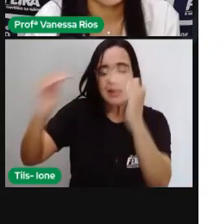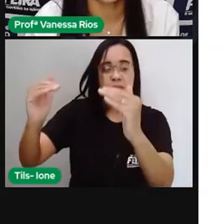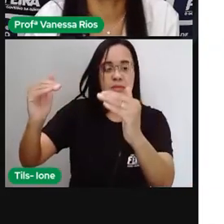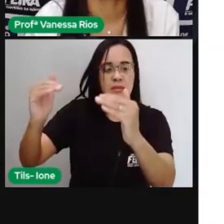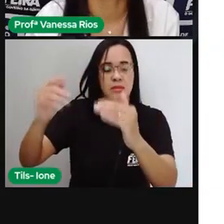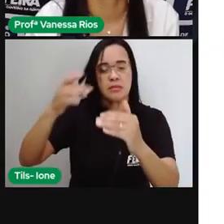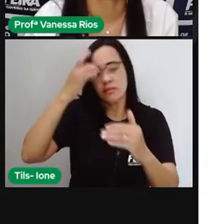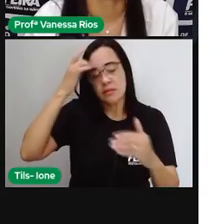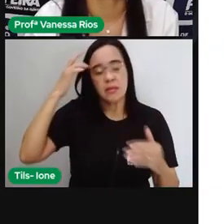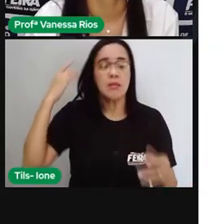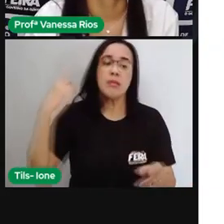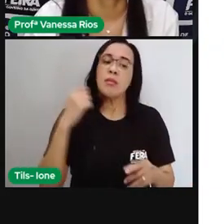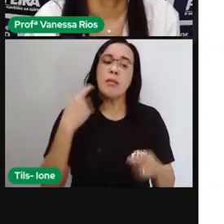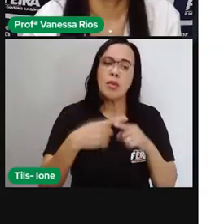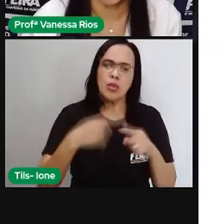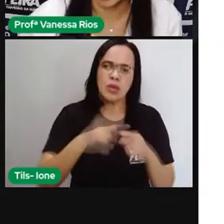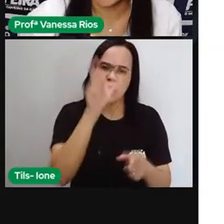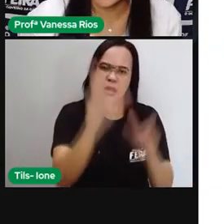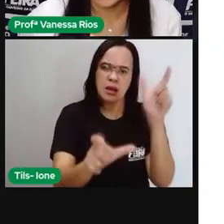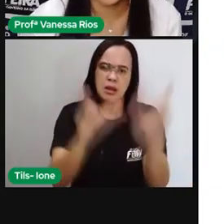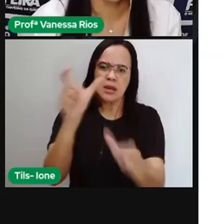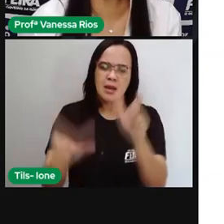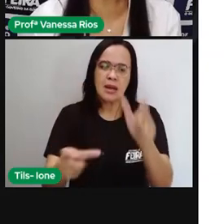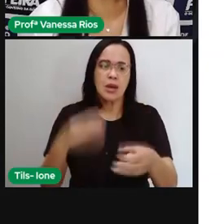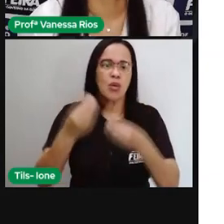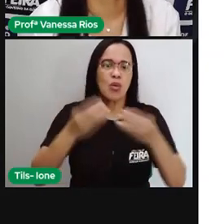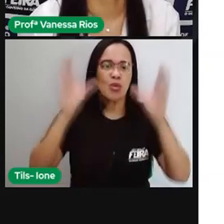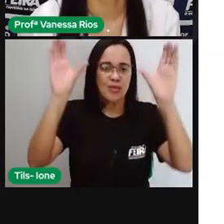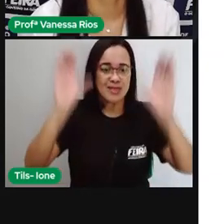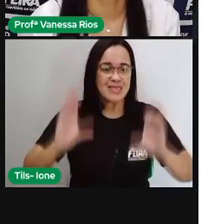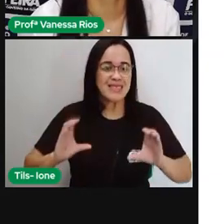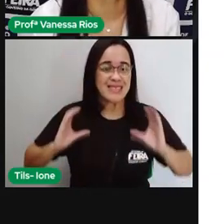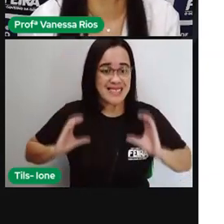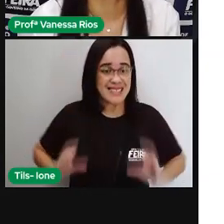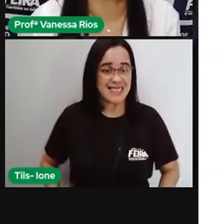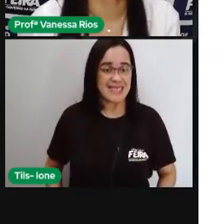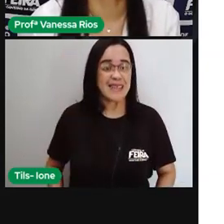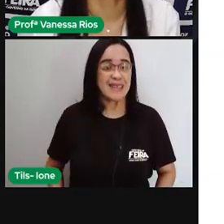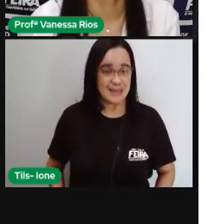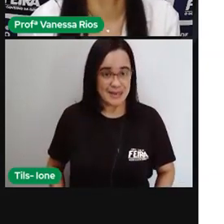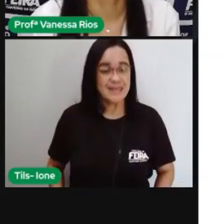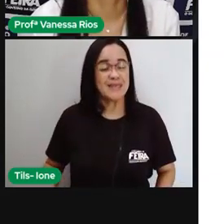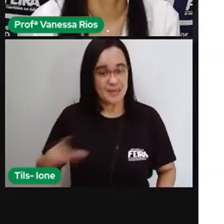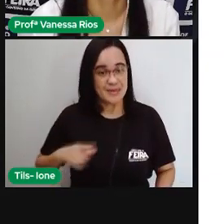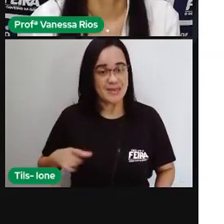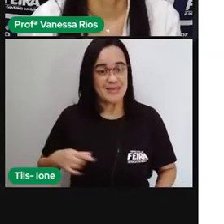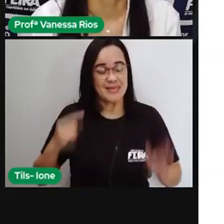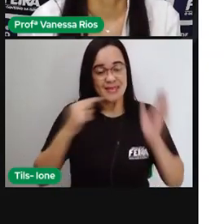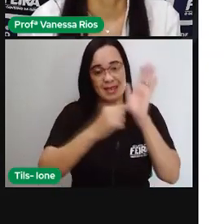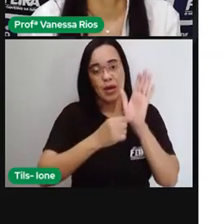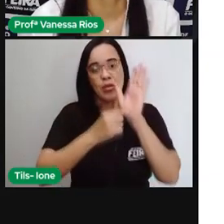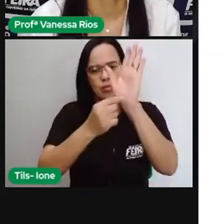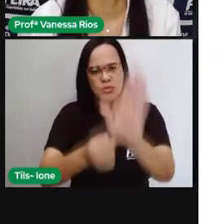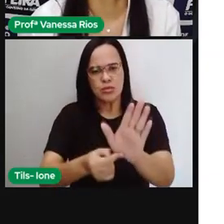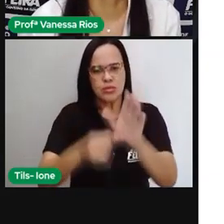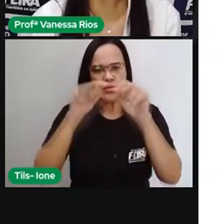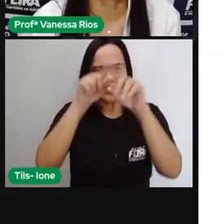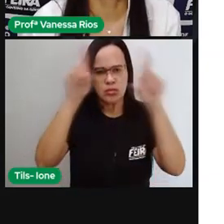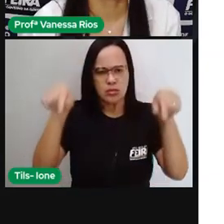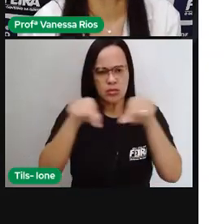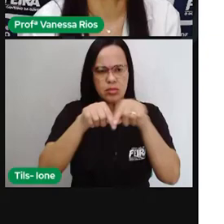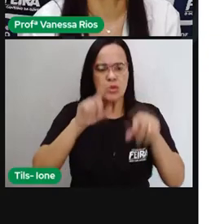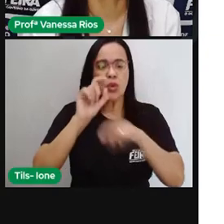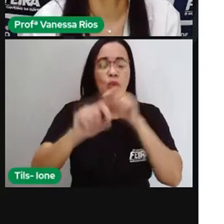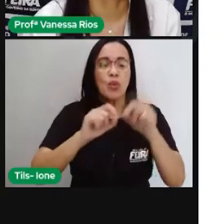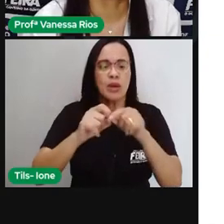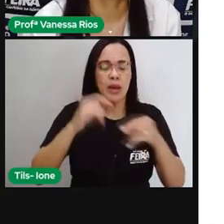a diferença que cada um carrega. Então, a Pro trouxe aqui alguns exemplos, né, de cartazes mostrando essa campanha,